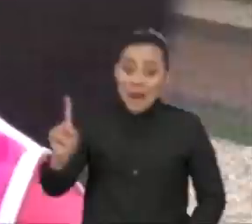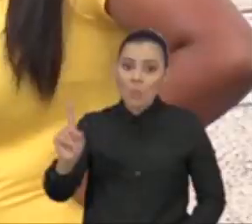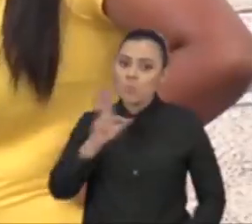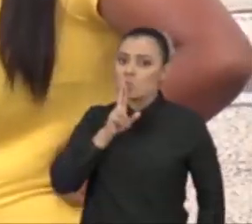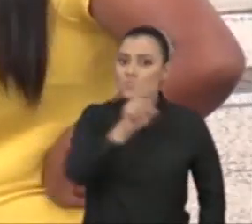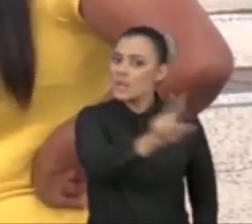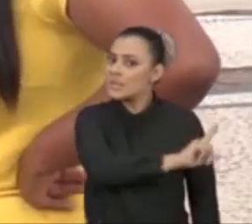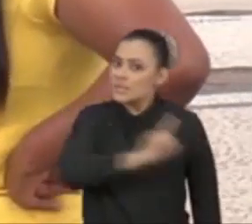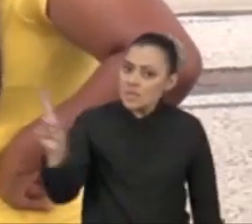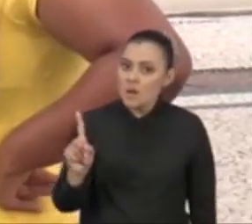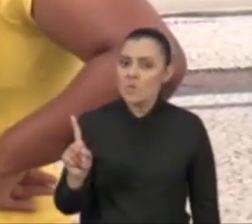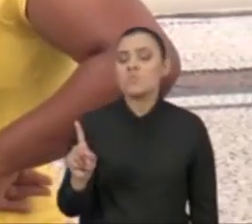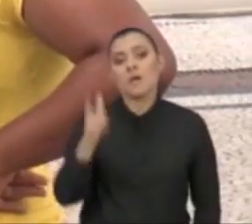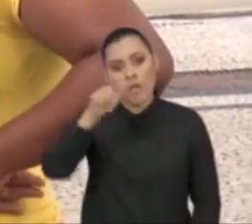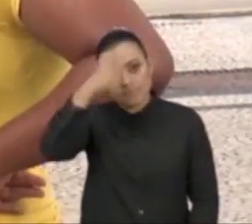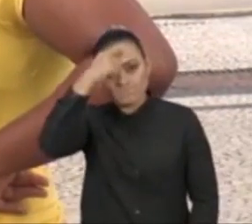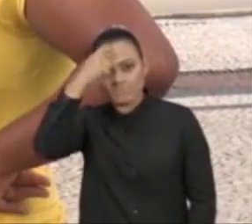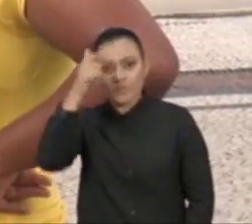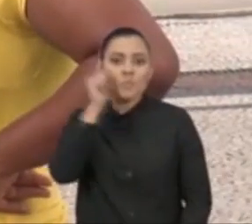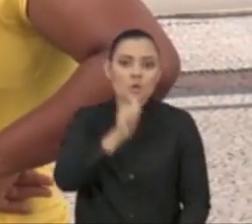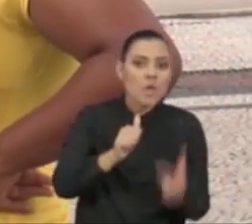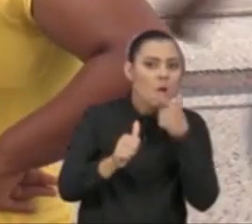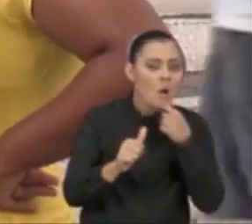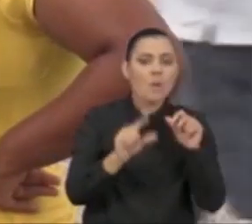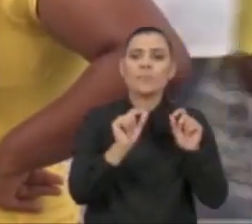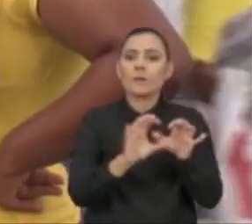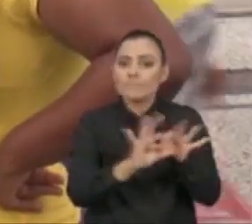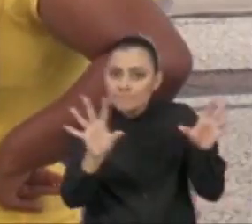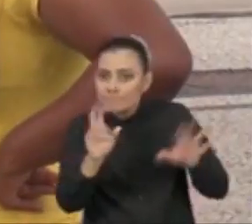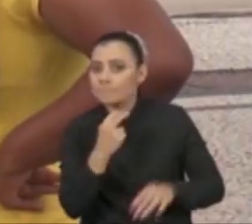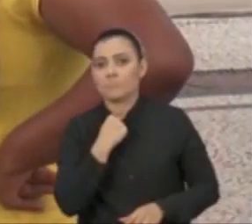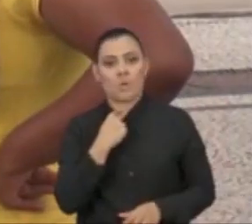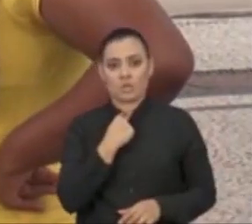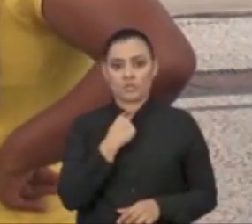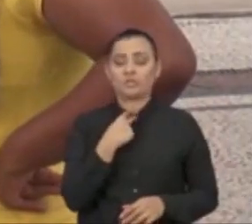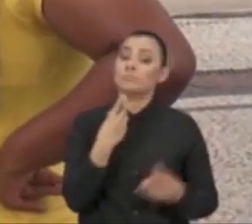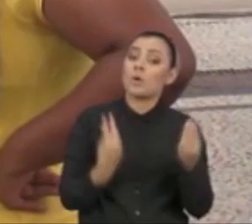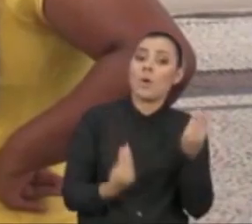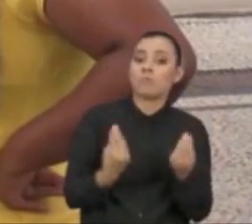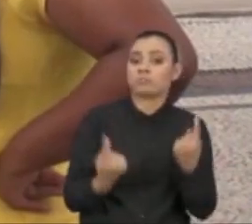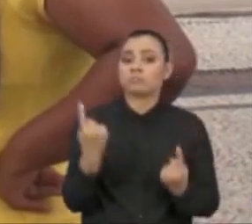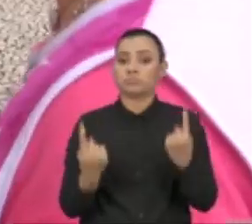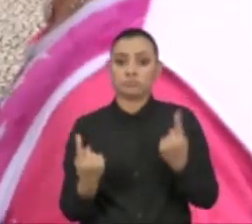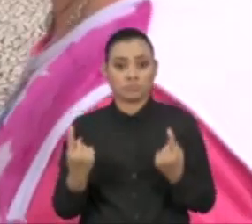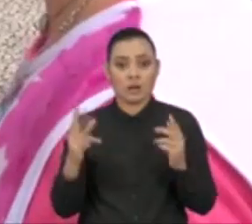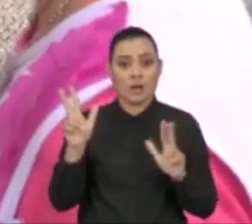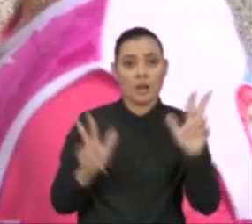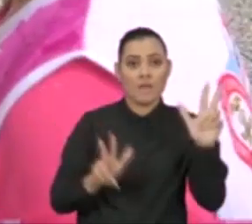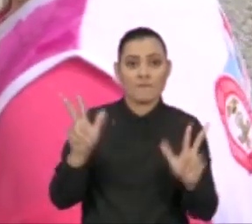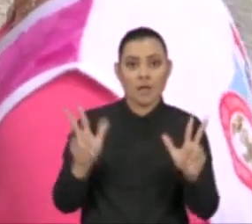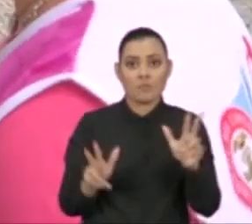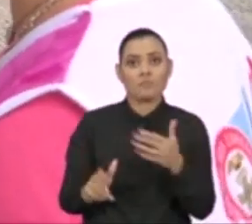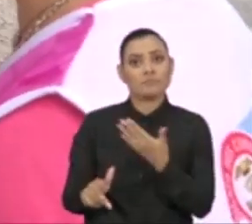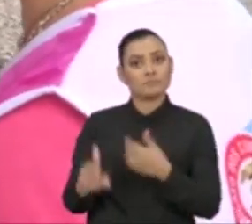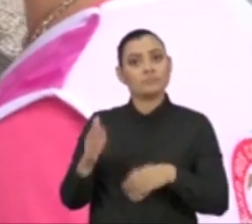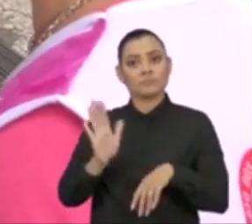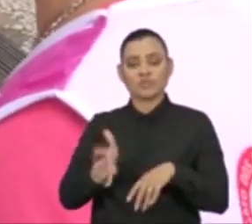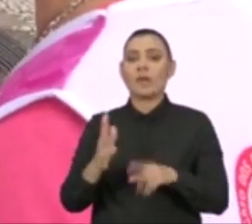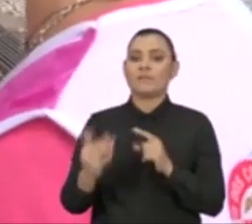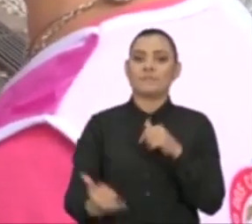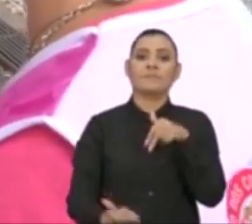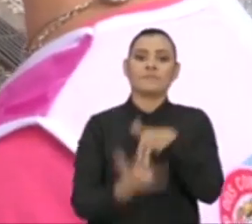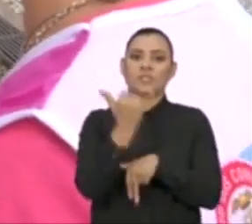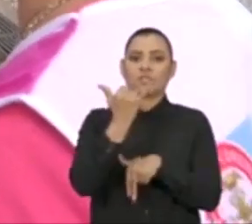que conscientiza mulheres e homens sobre o que pode e não pode no carnaval. E até ela foi vítima